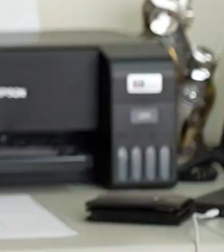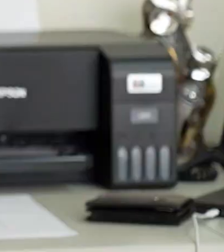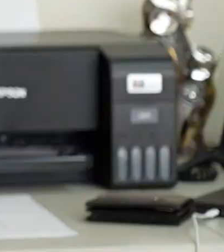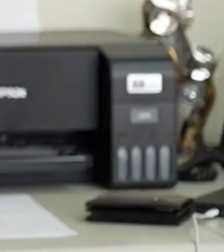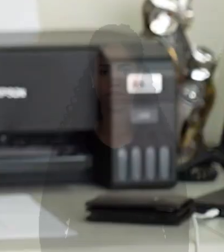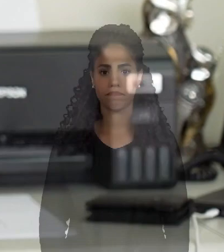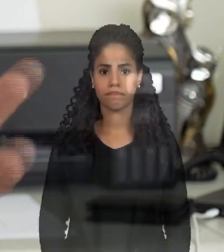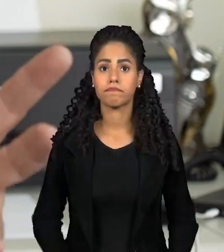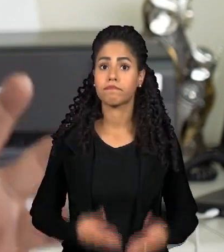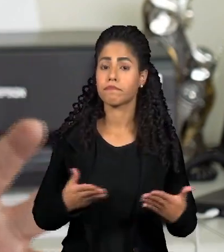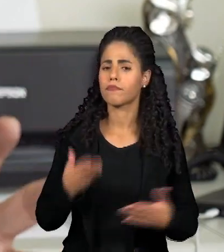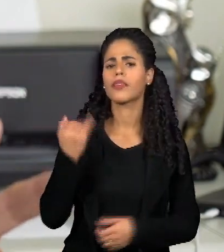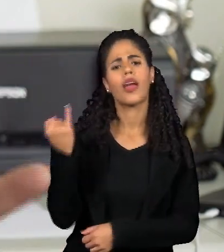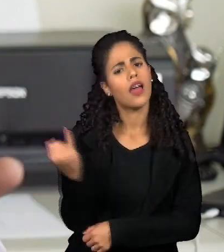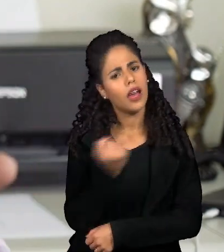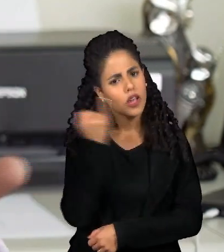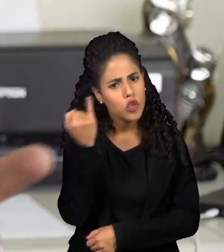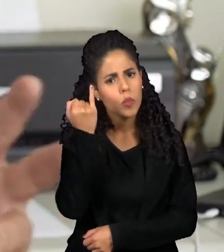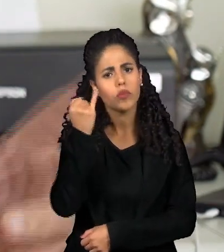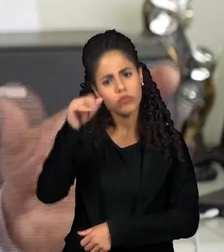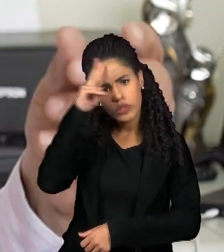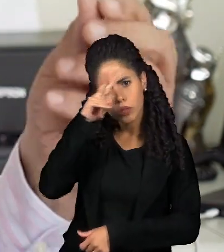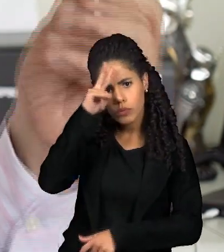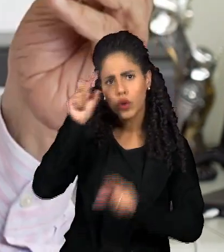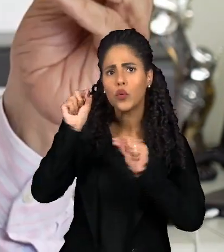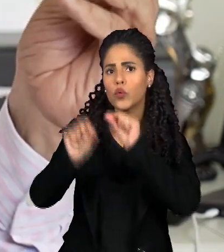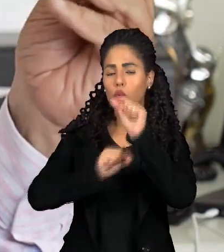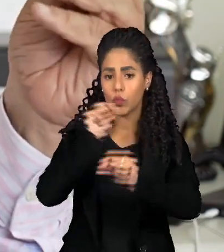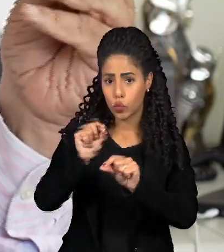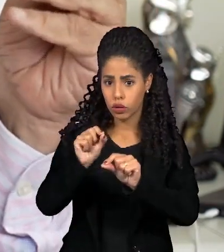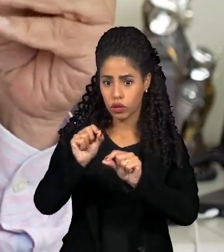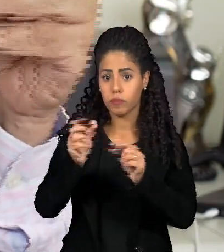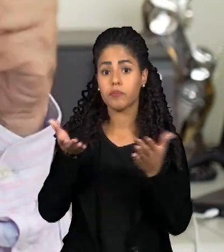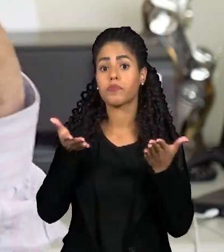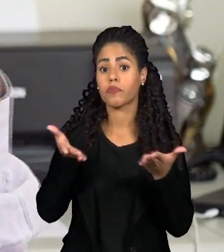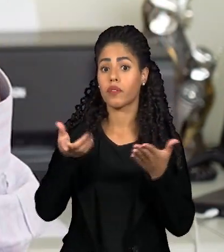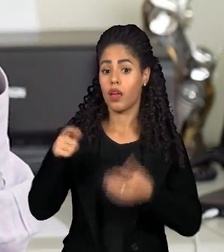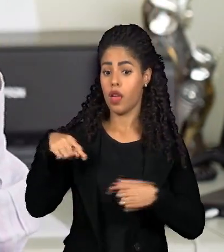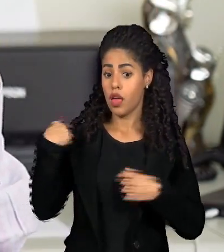É importante a gente frisar que para que a gente tenha